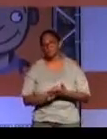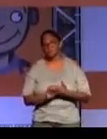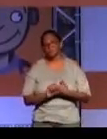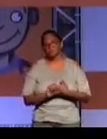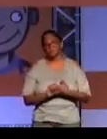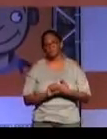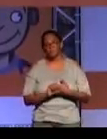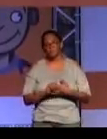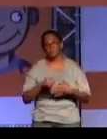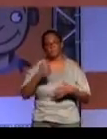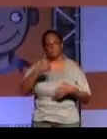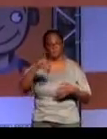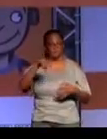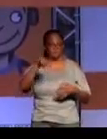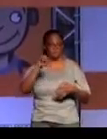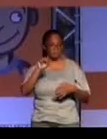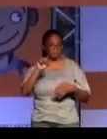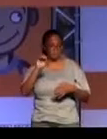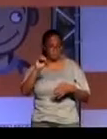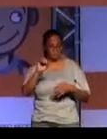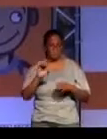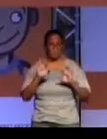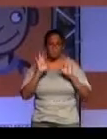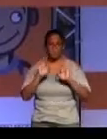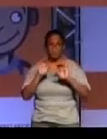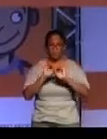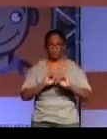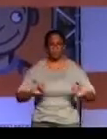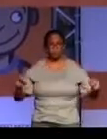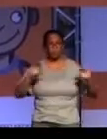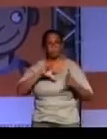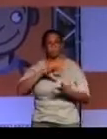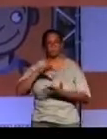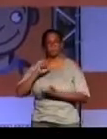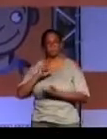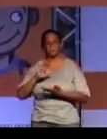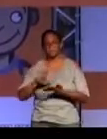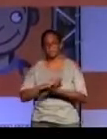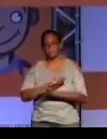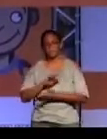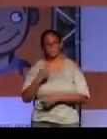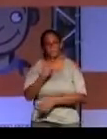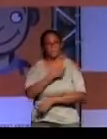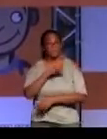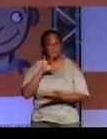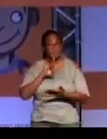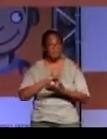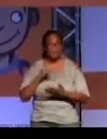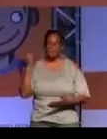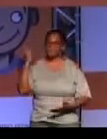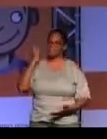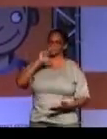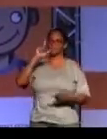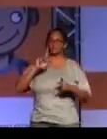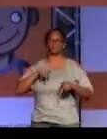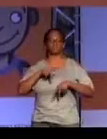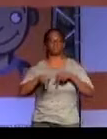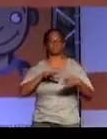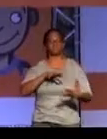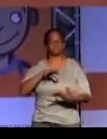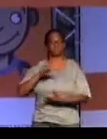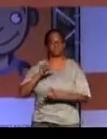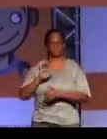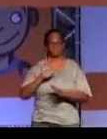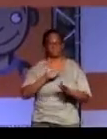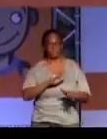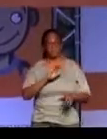Em 80, houve erradicação global da varíola. Então, a maior conquista da humanidade. O Instituto